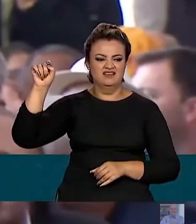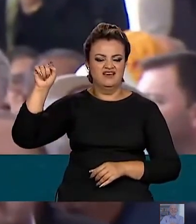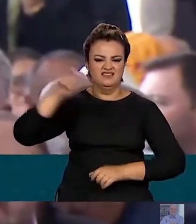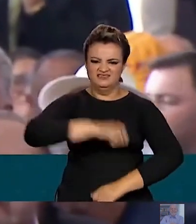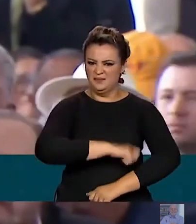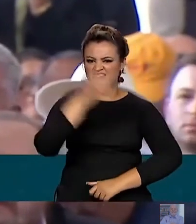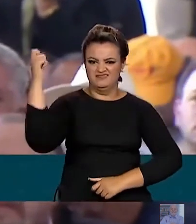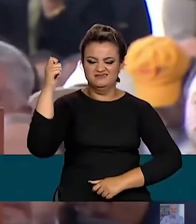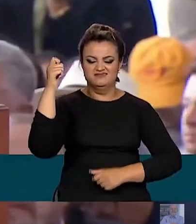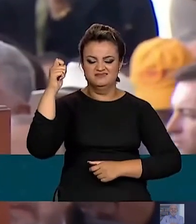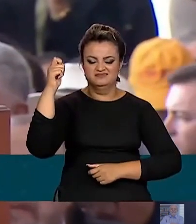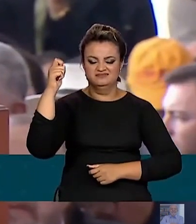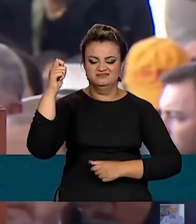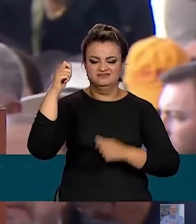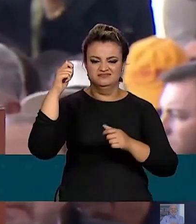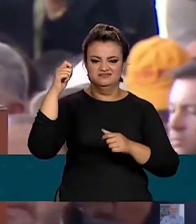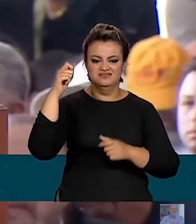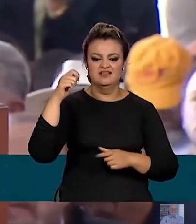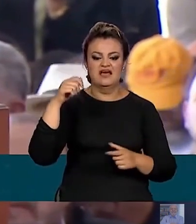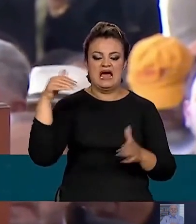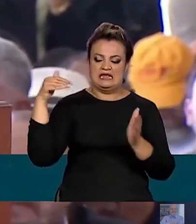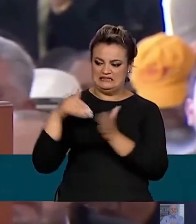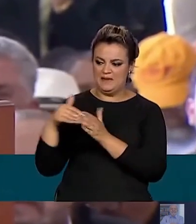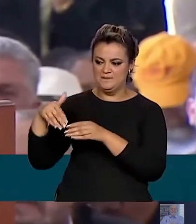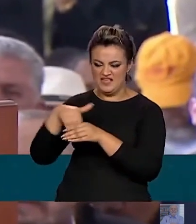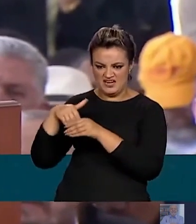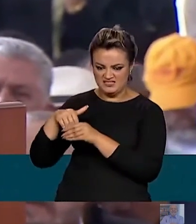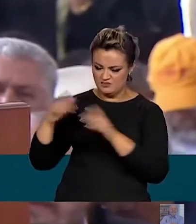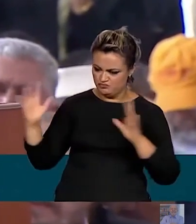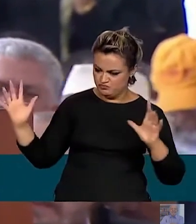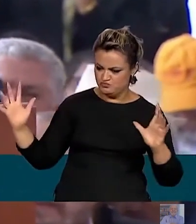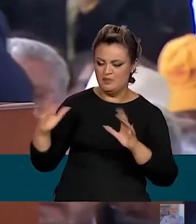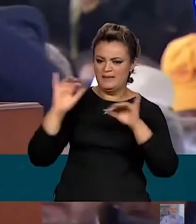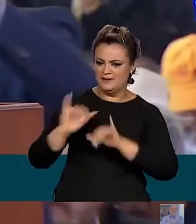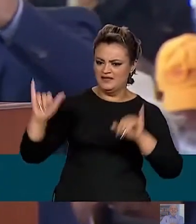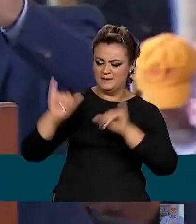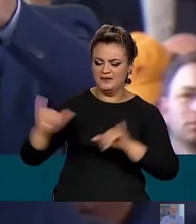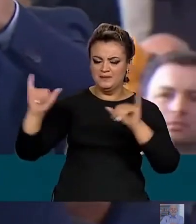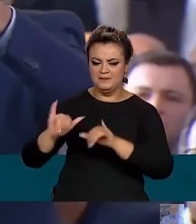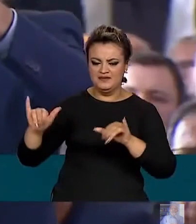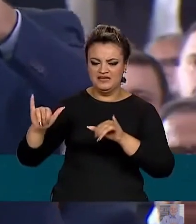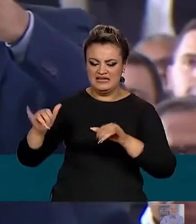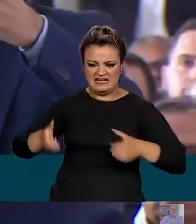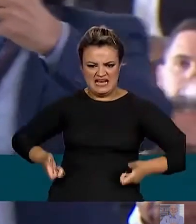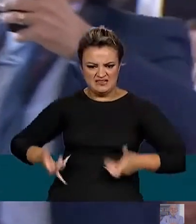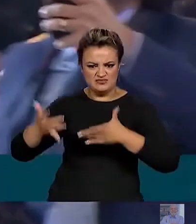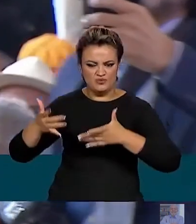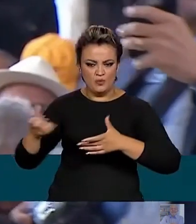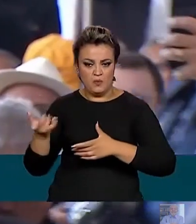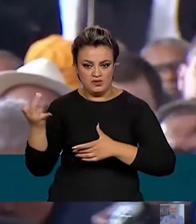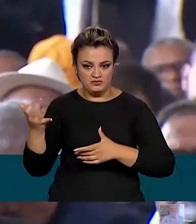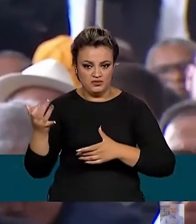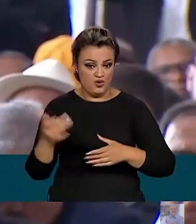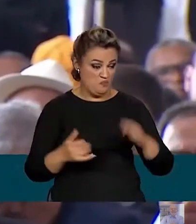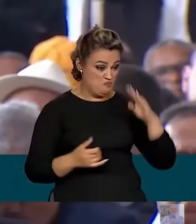sabe, até a minha eleição, se juntar todas as campanhas, não se gastou metade do que o